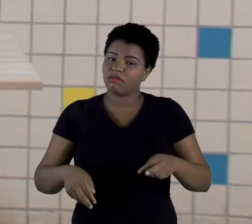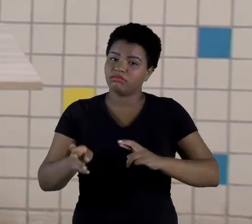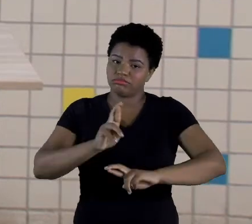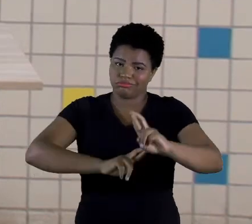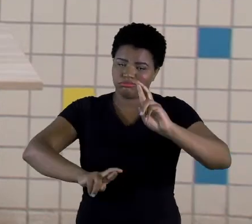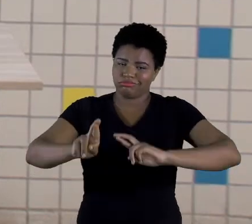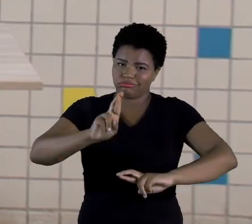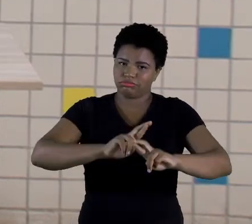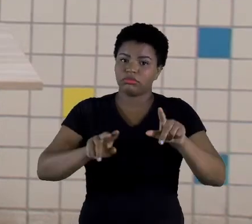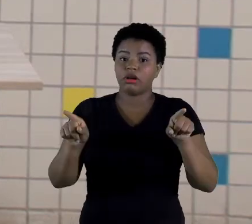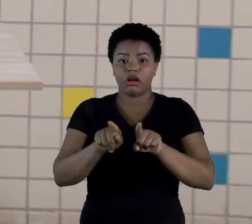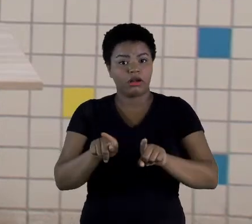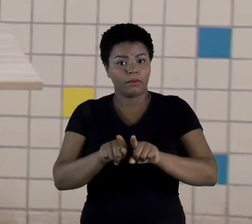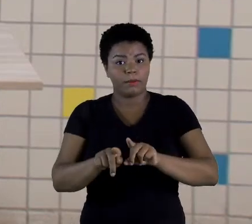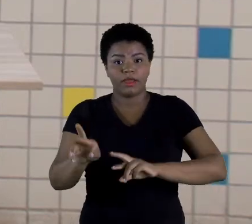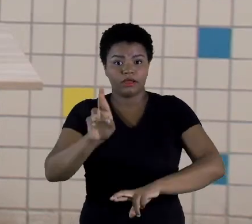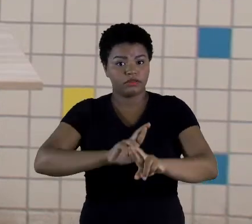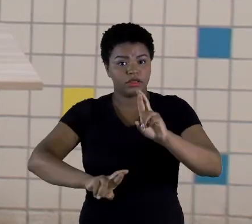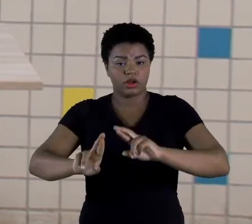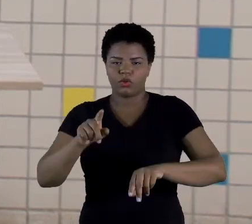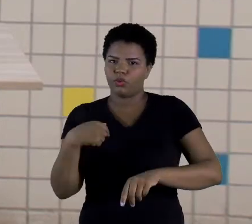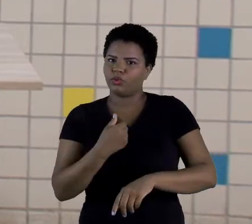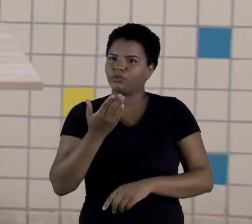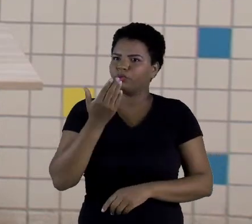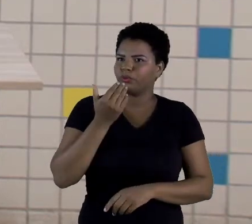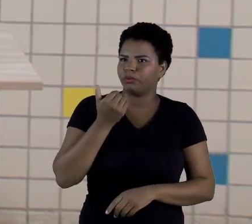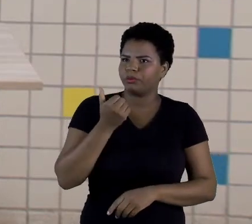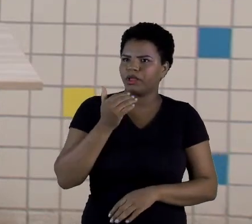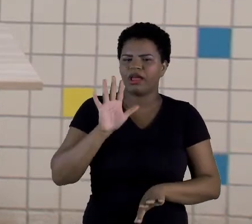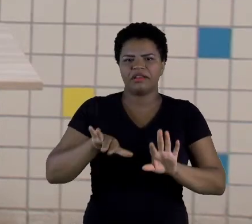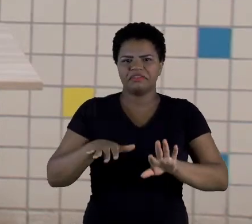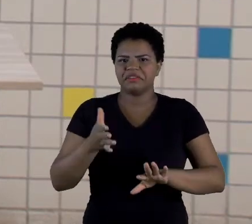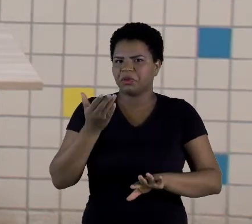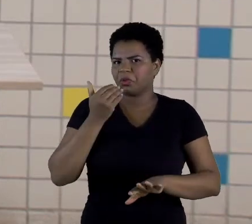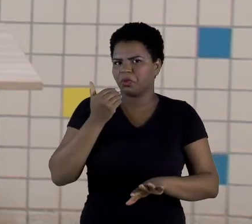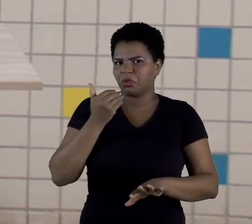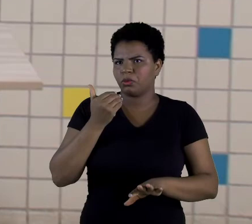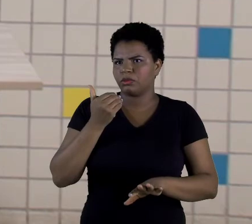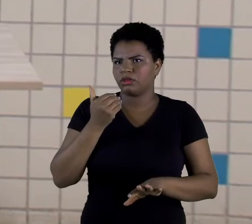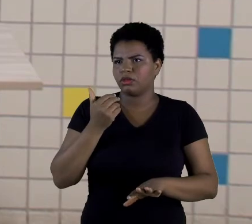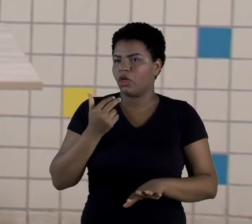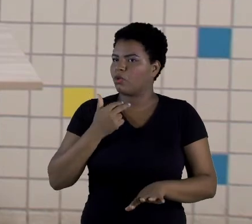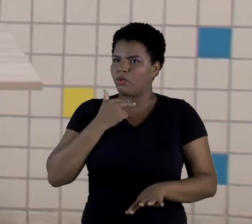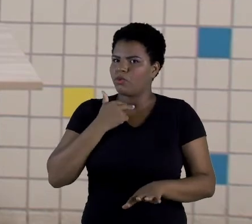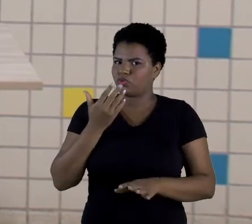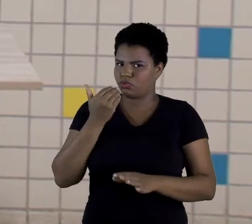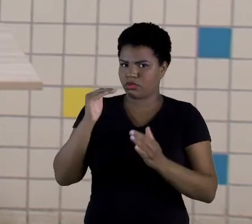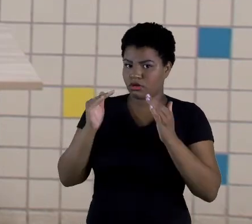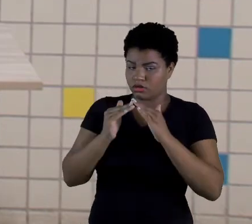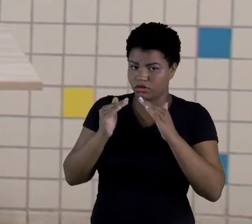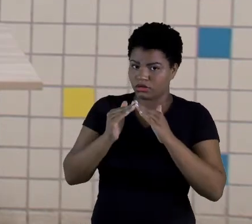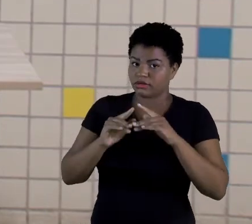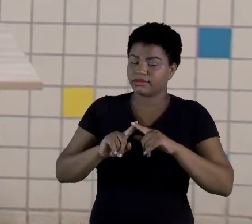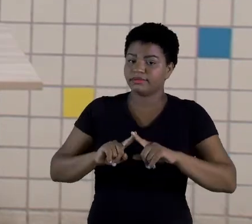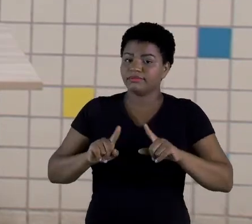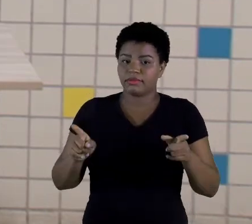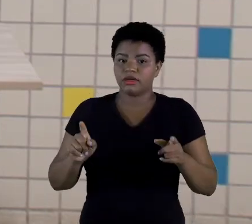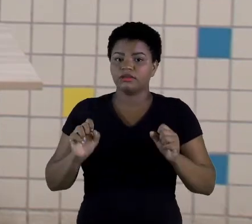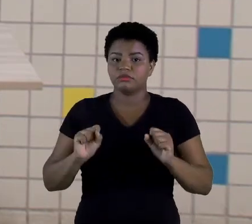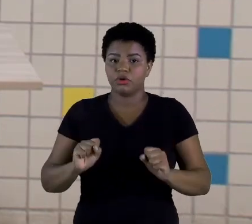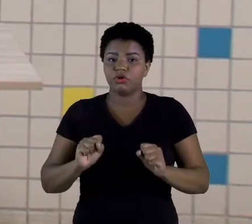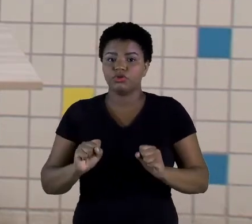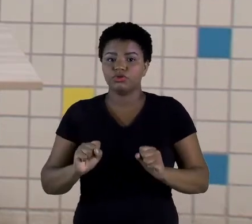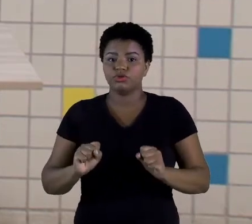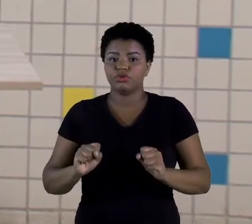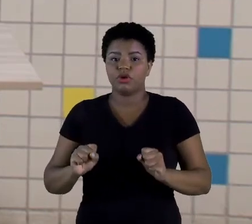podemos reciclar também o nosso alimento, aquele alimento que não vai me servir mais, que não pode ser consumido em casa. Muitas vezes isso pode virar o quê?